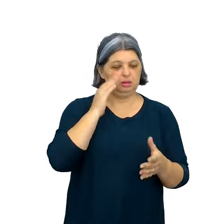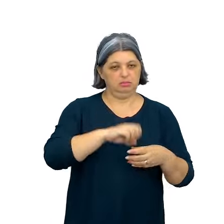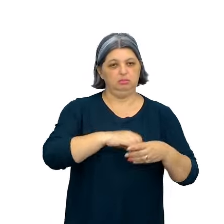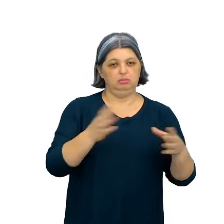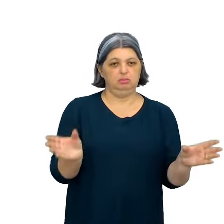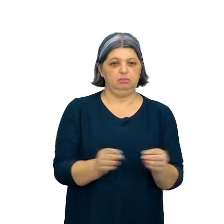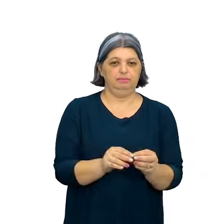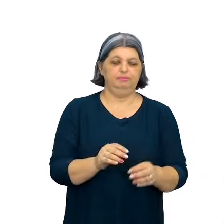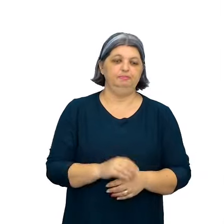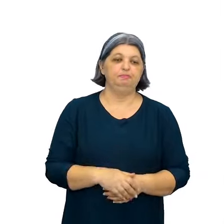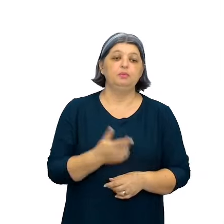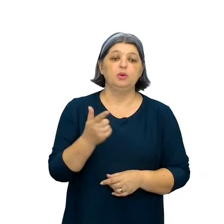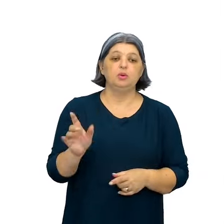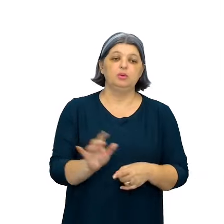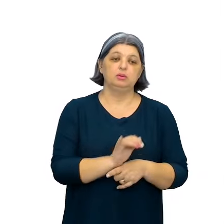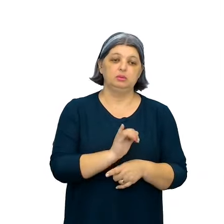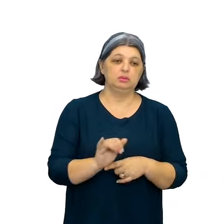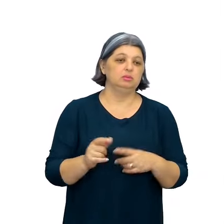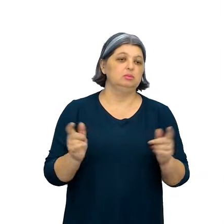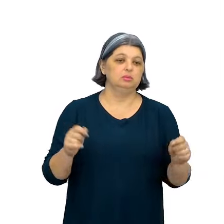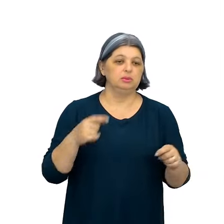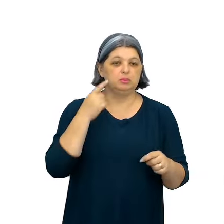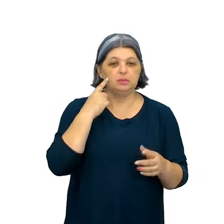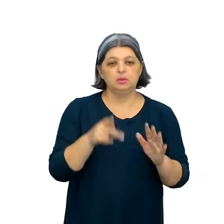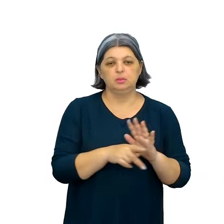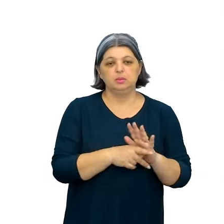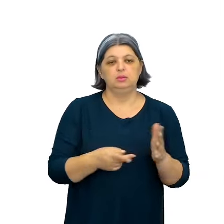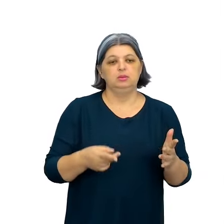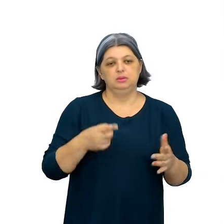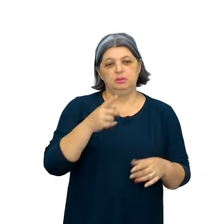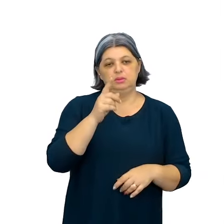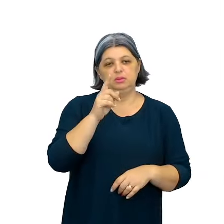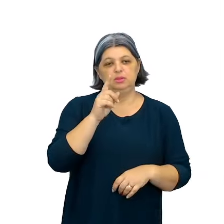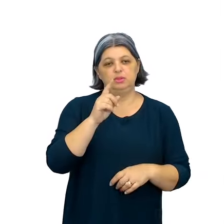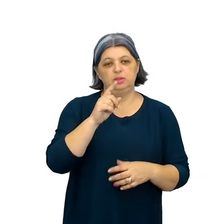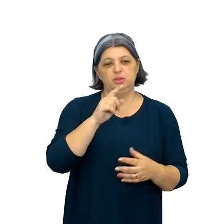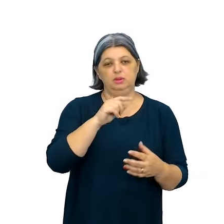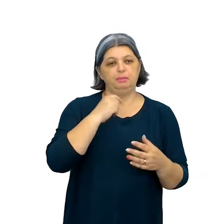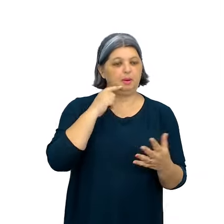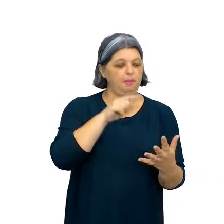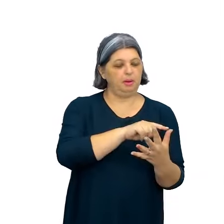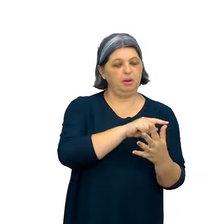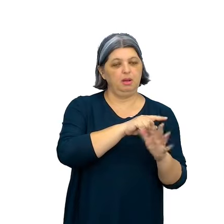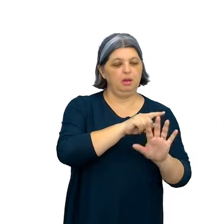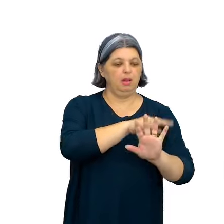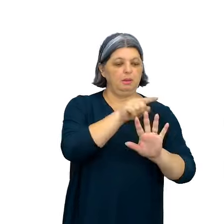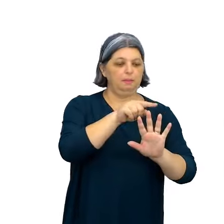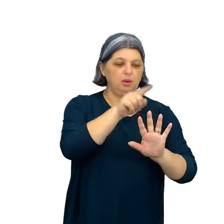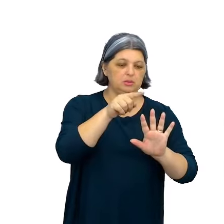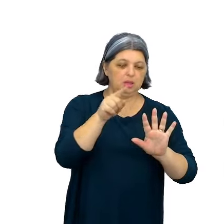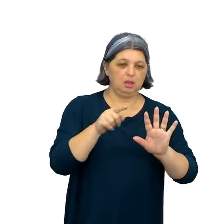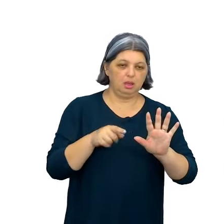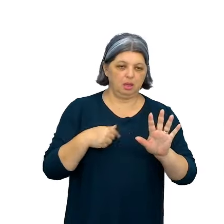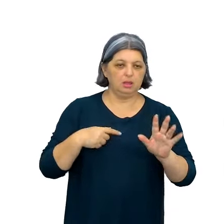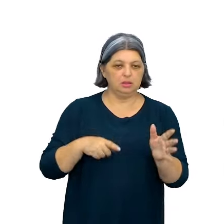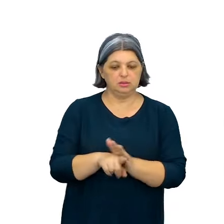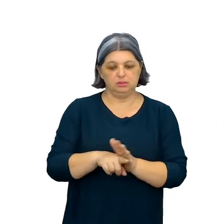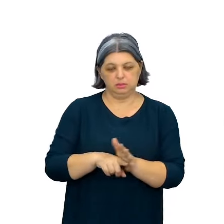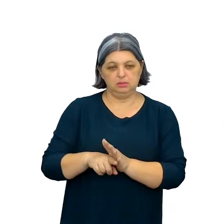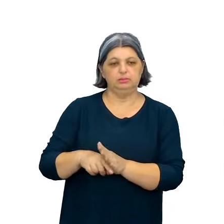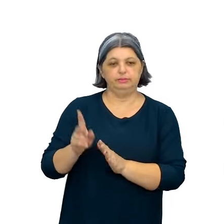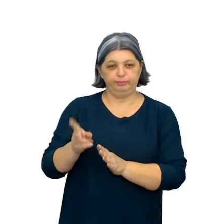Uma outra estratégia é a checagem de hipóteses. Ao longo da leitura, no entanto, o leitor estará checando constantemente essas suas